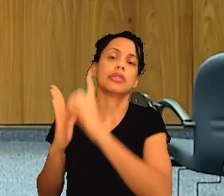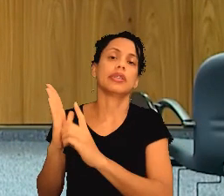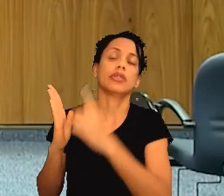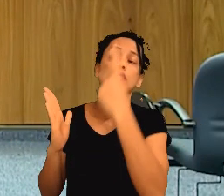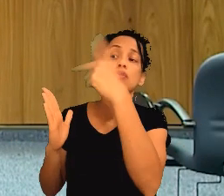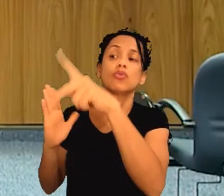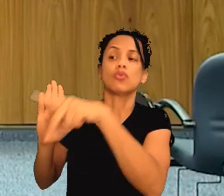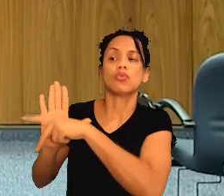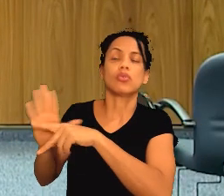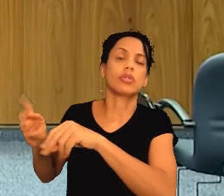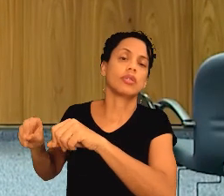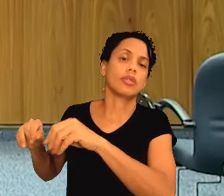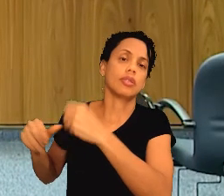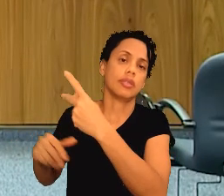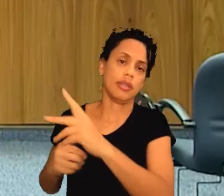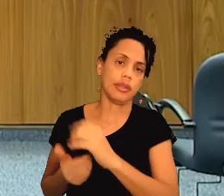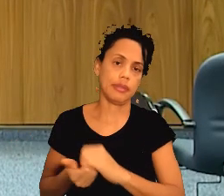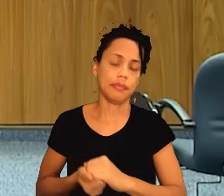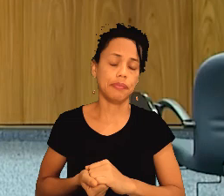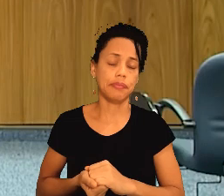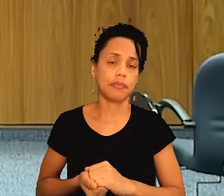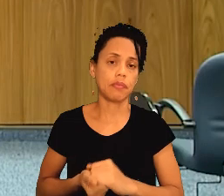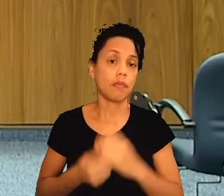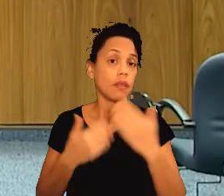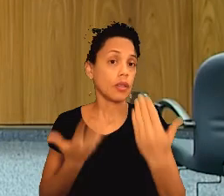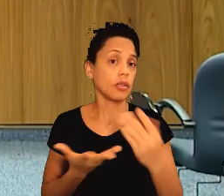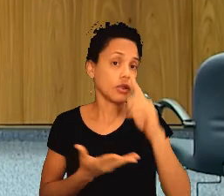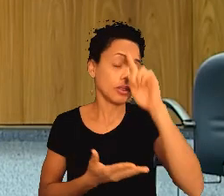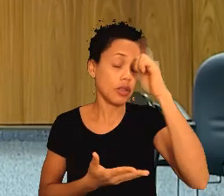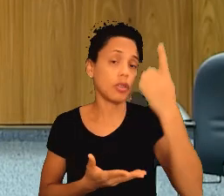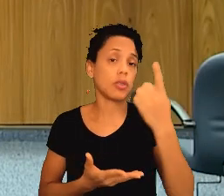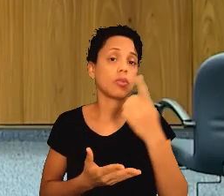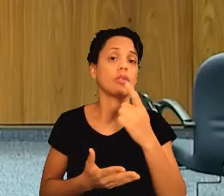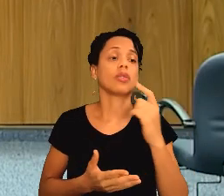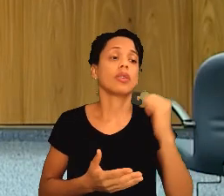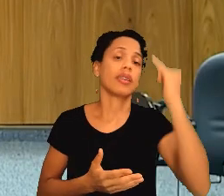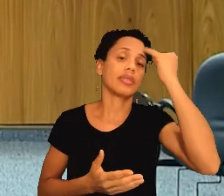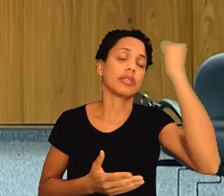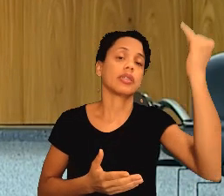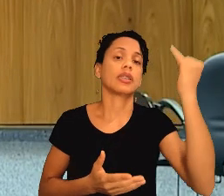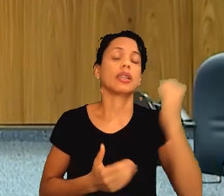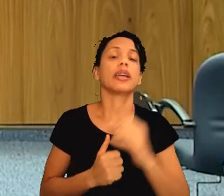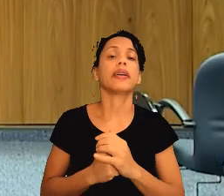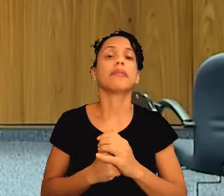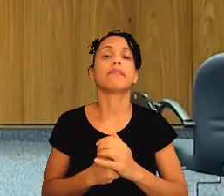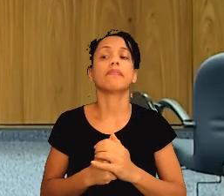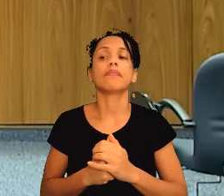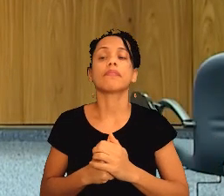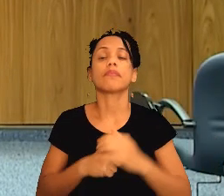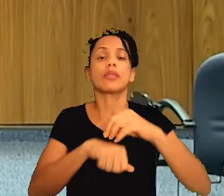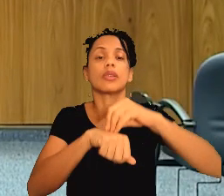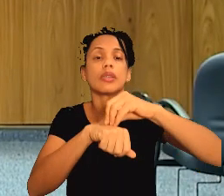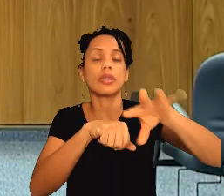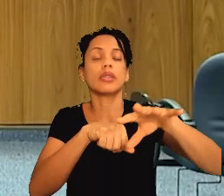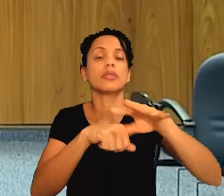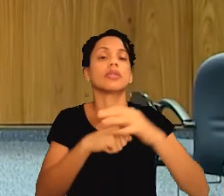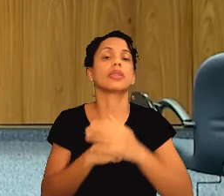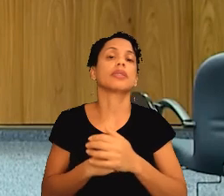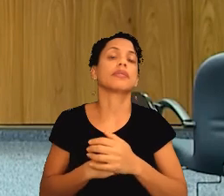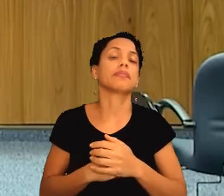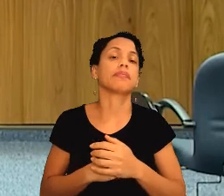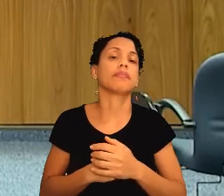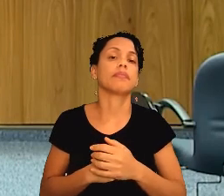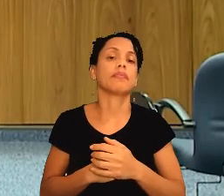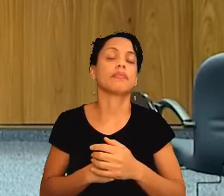sobre o seu território. E aí, então, se inventou essa ideia do esbulho renitente, que transferia o ônus